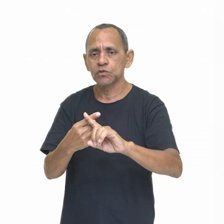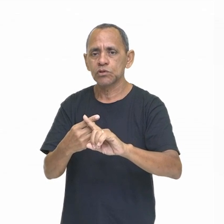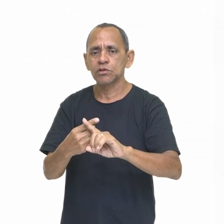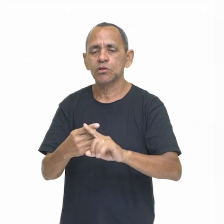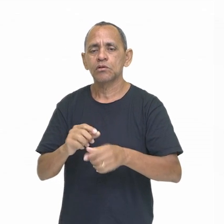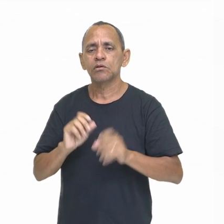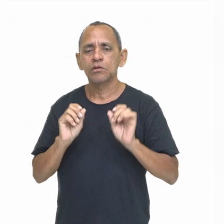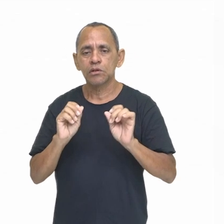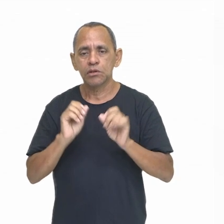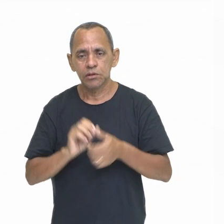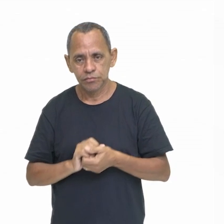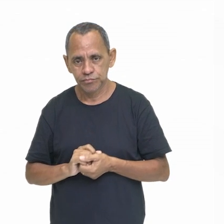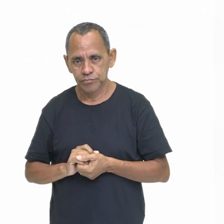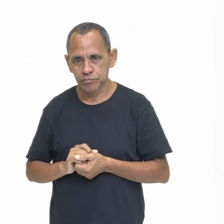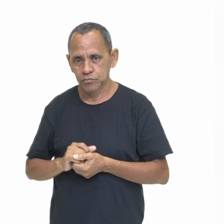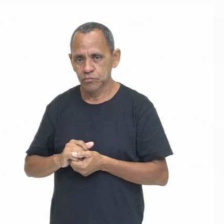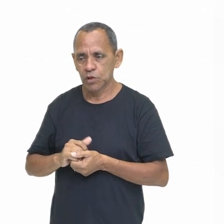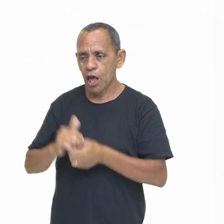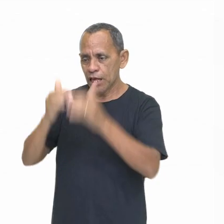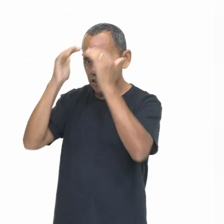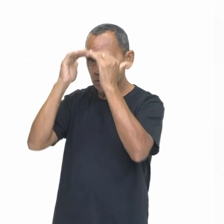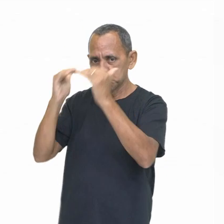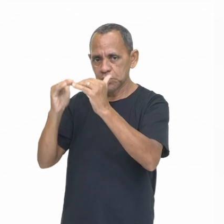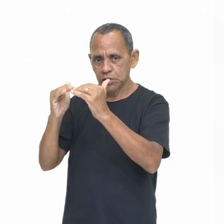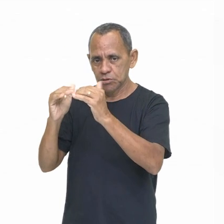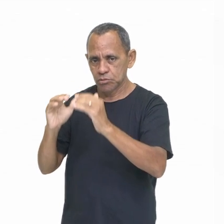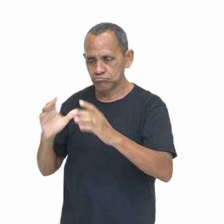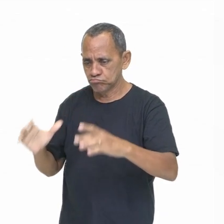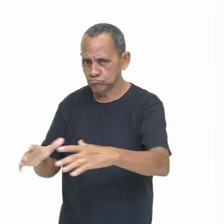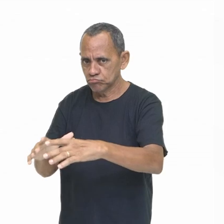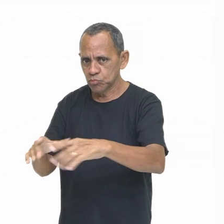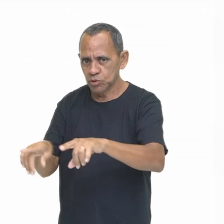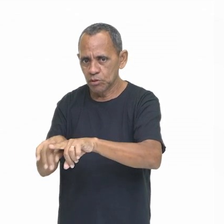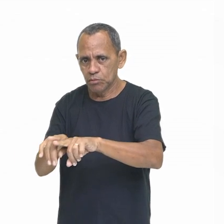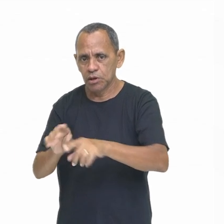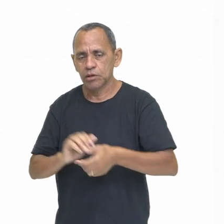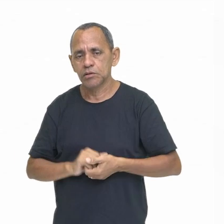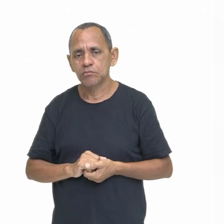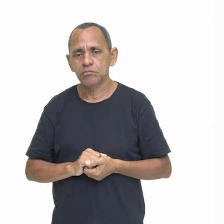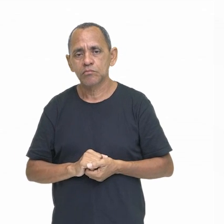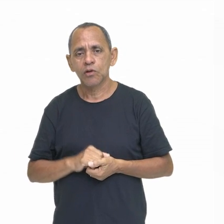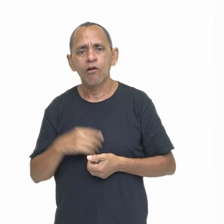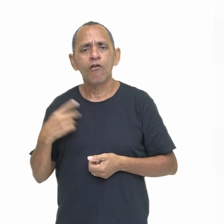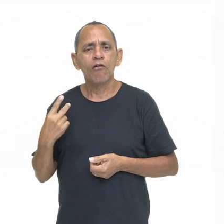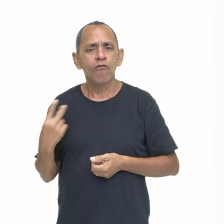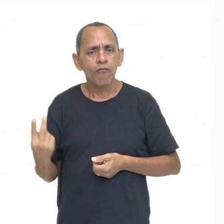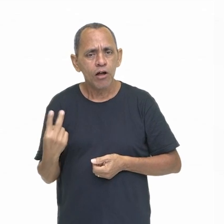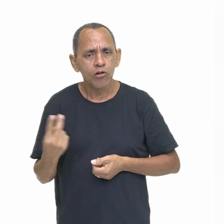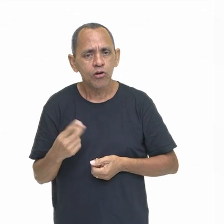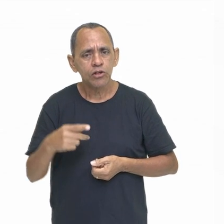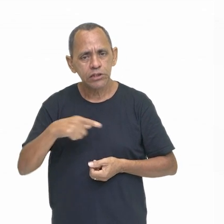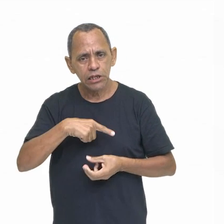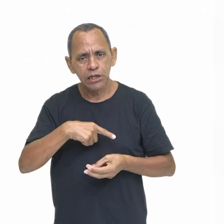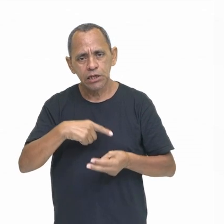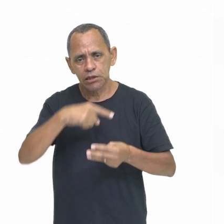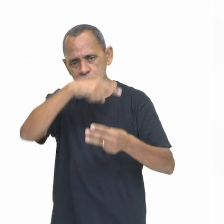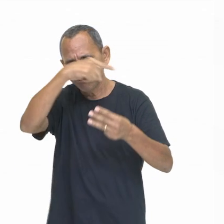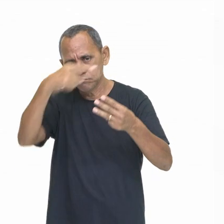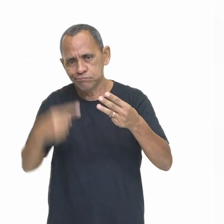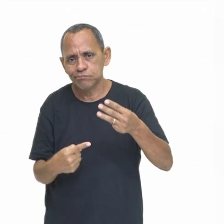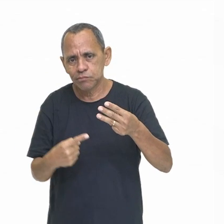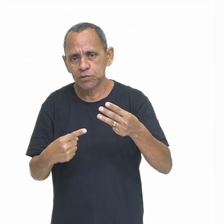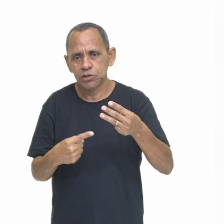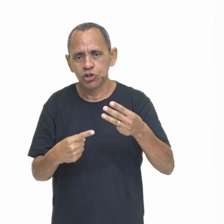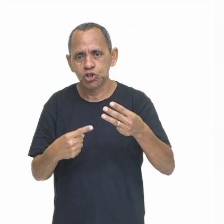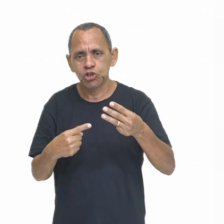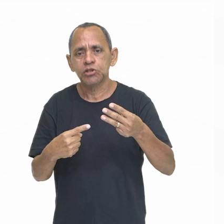o autor, em contraposição às esferas de reconhecimento, existem 3 maneiras de desrespeito, né,